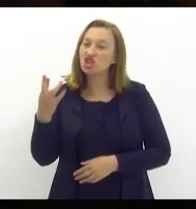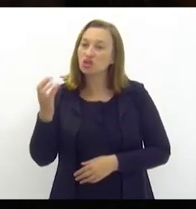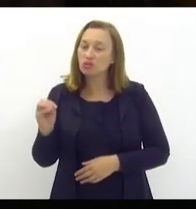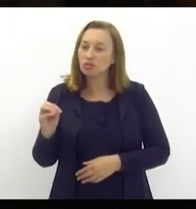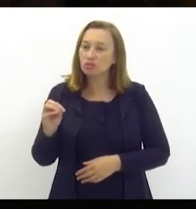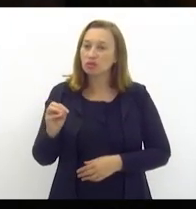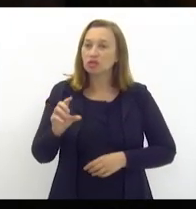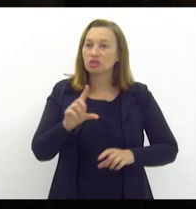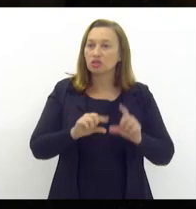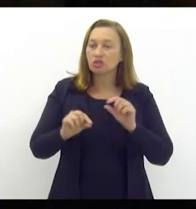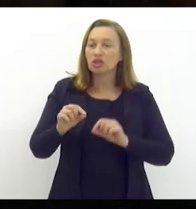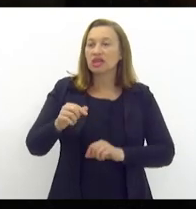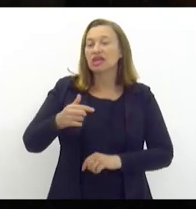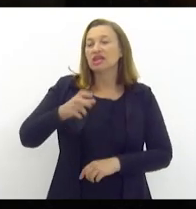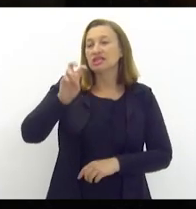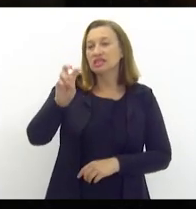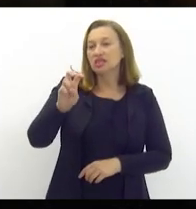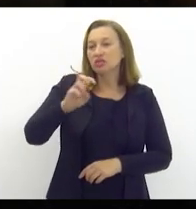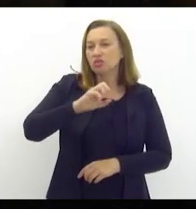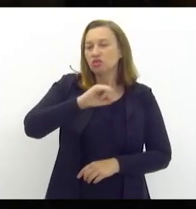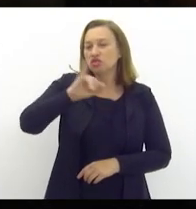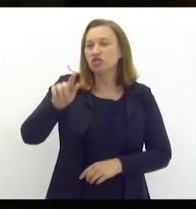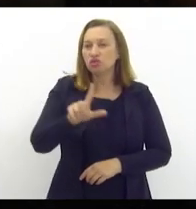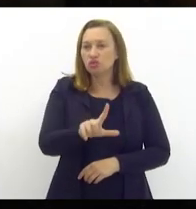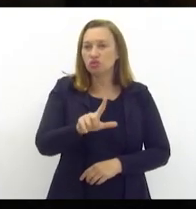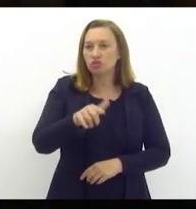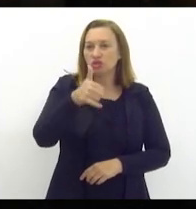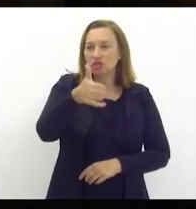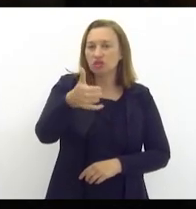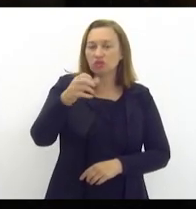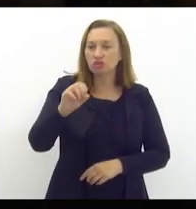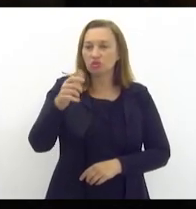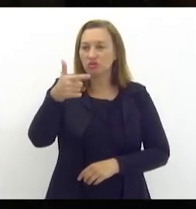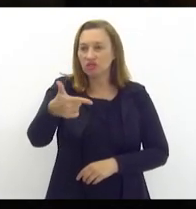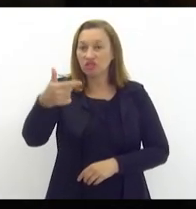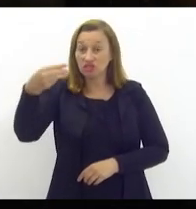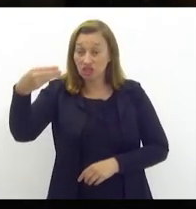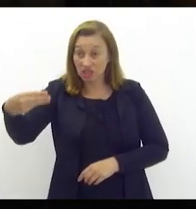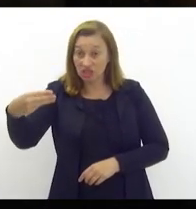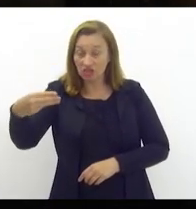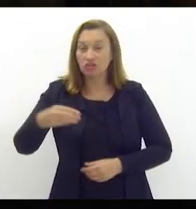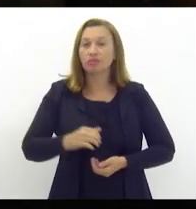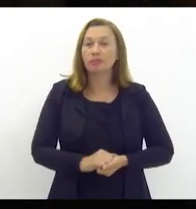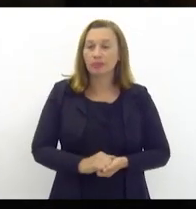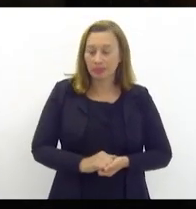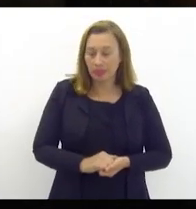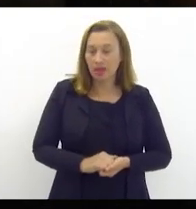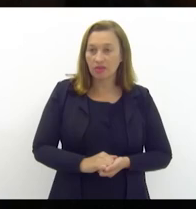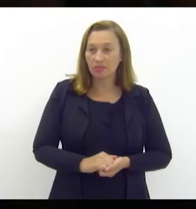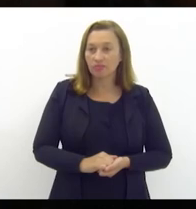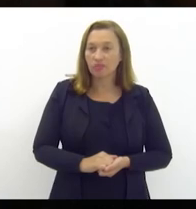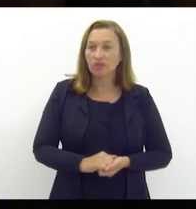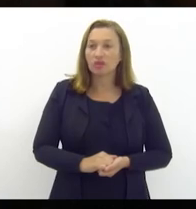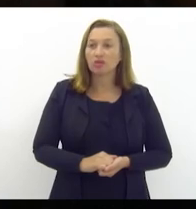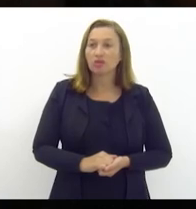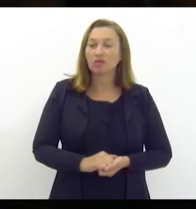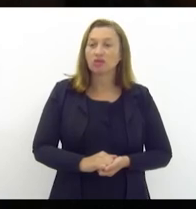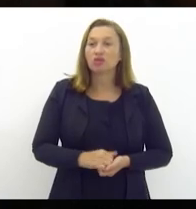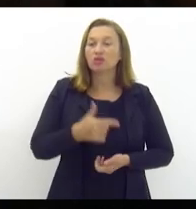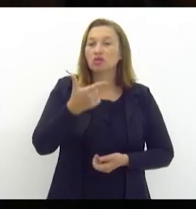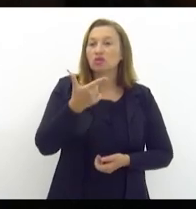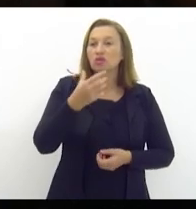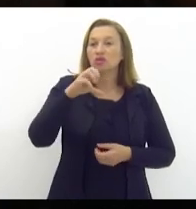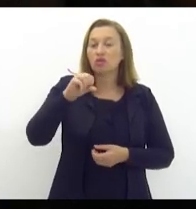decidido em 5 de junho de 2023. 23, faz apenas